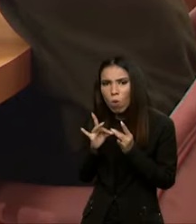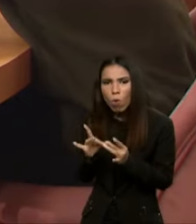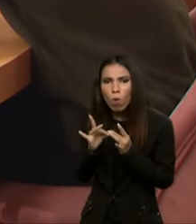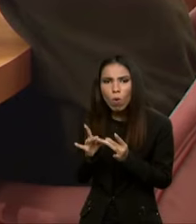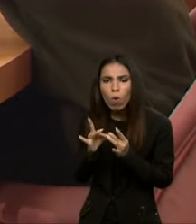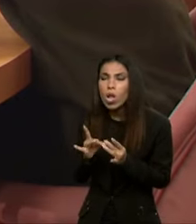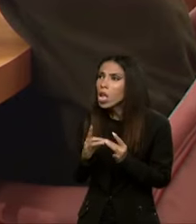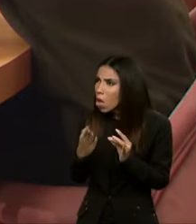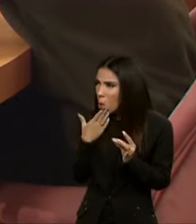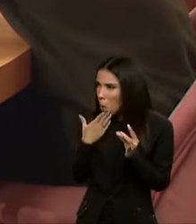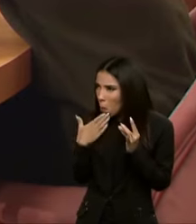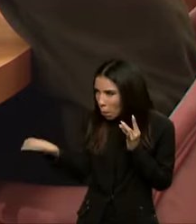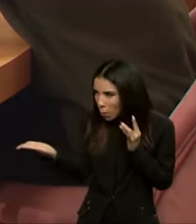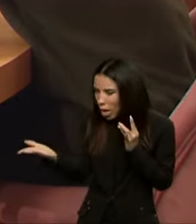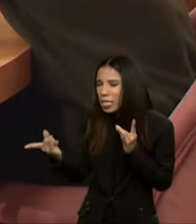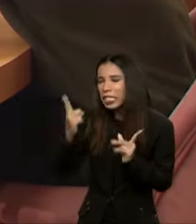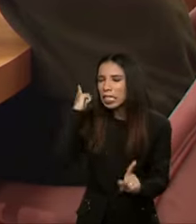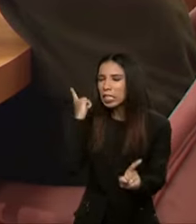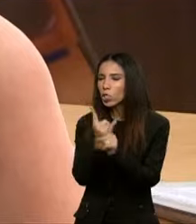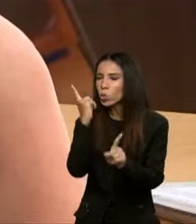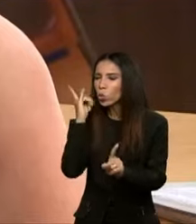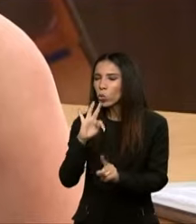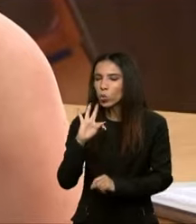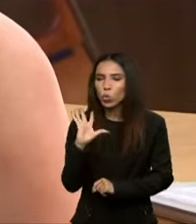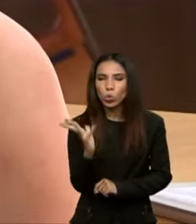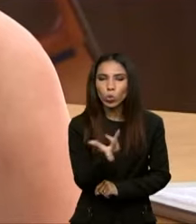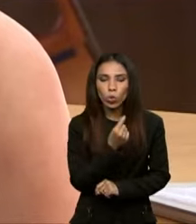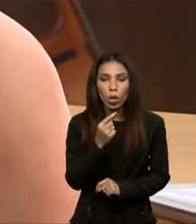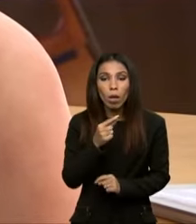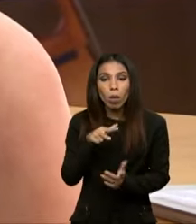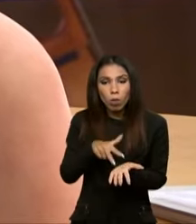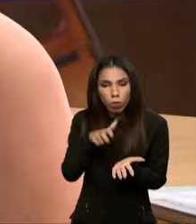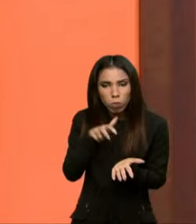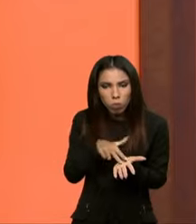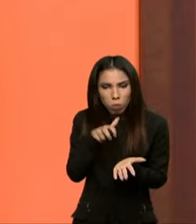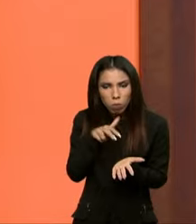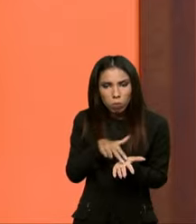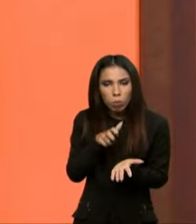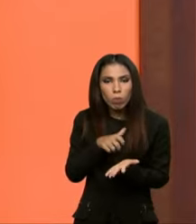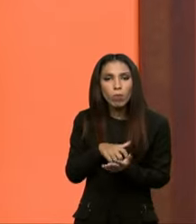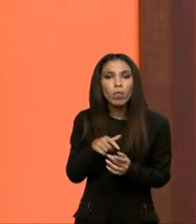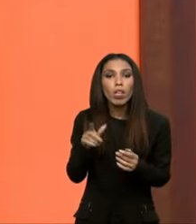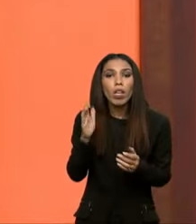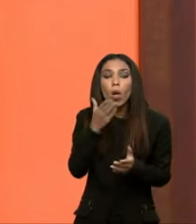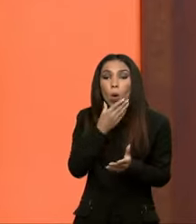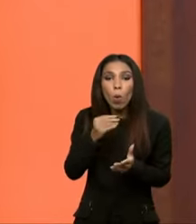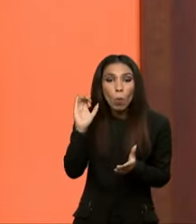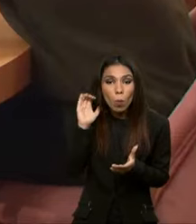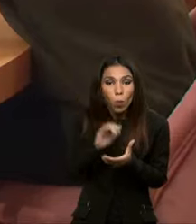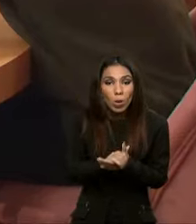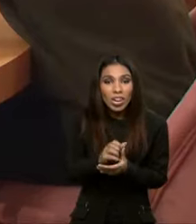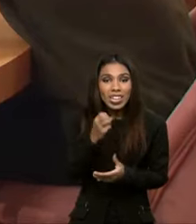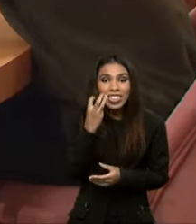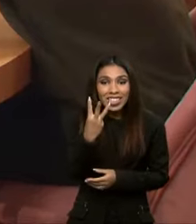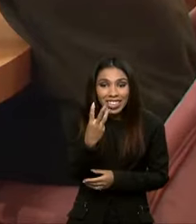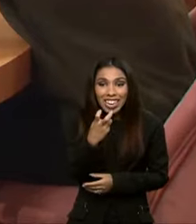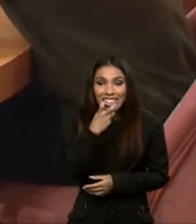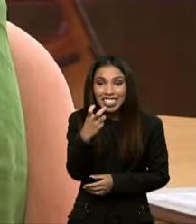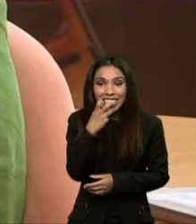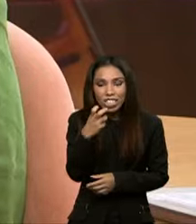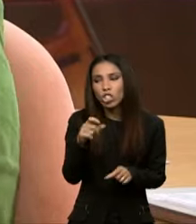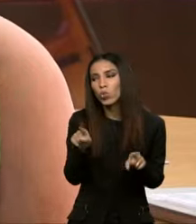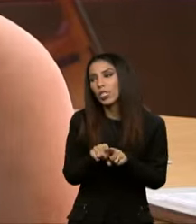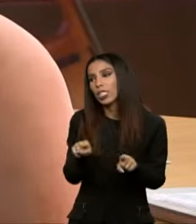que eu peço pra São Longuinho que eu não acho. Ele é incrível. Mas você eu tem acho. Que dar os pulinhos depois que achar. Eu dou os pulinhos e meu marido falou que tem que dar 3 gritinhos também. Também?